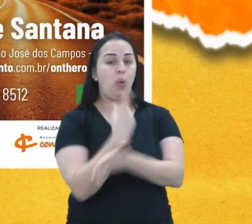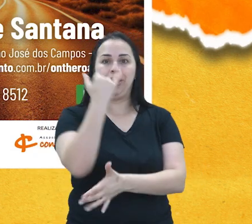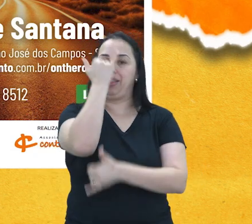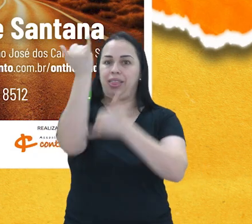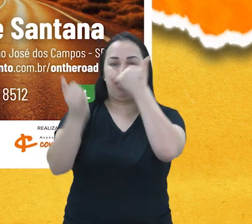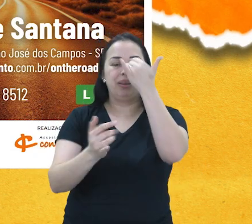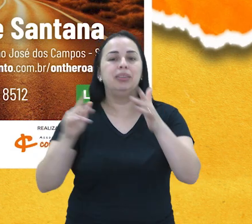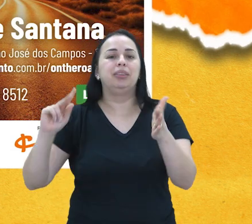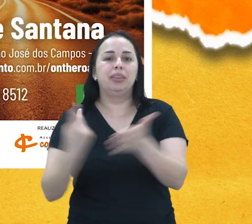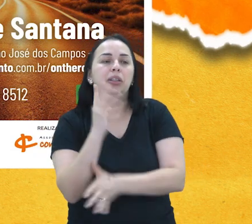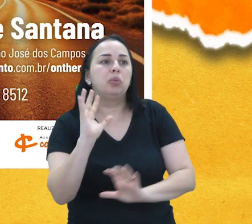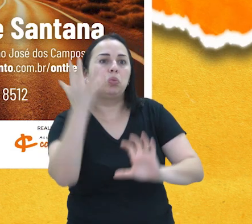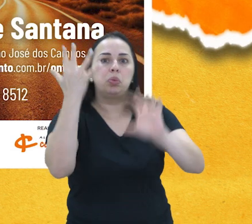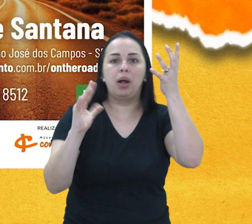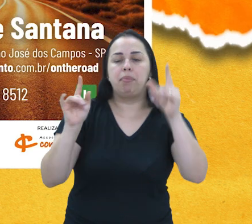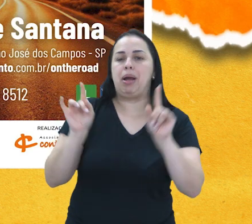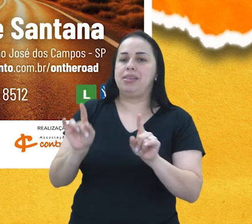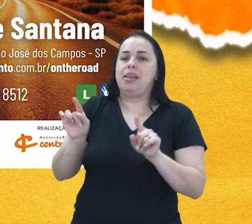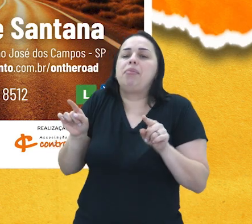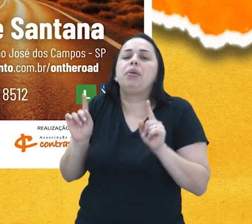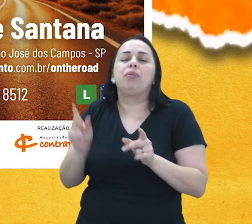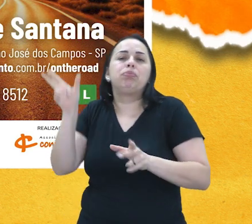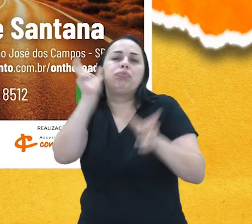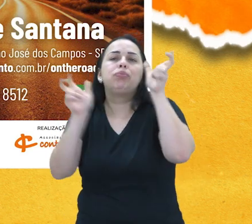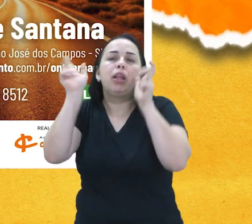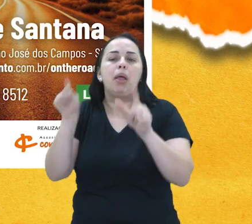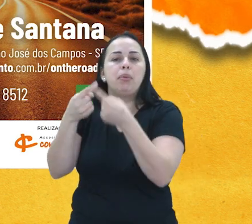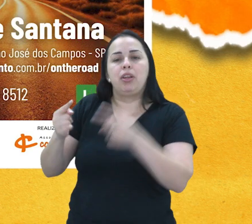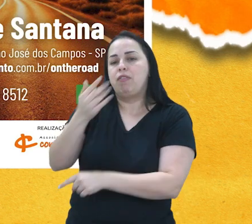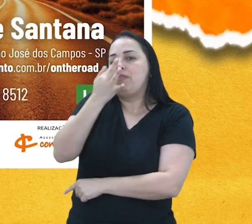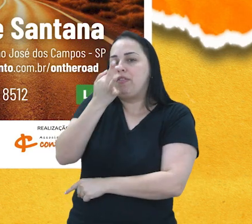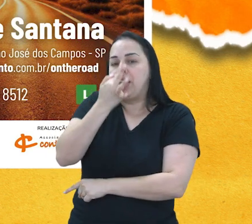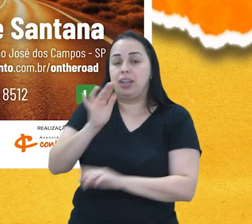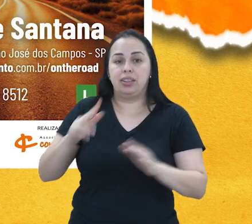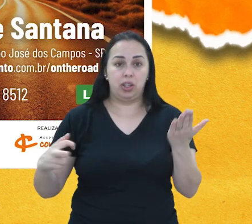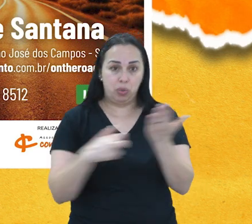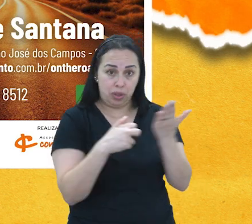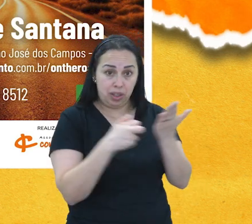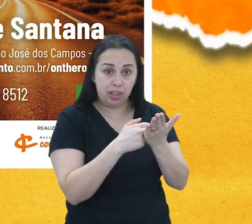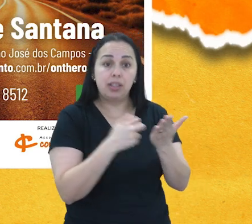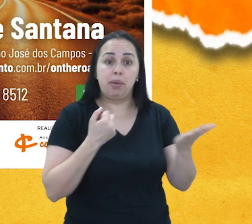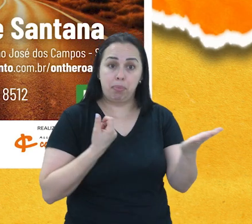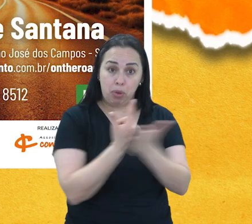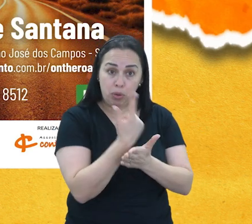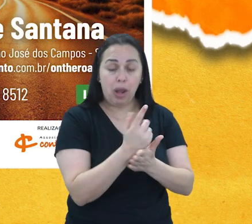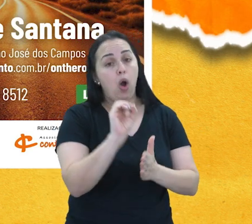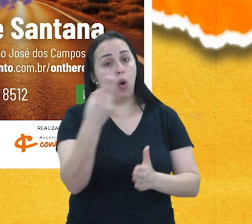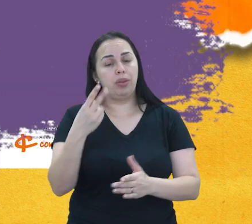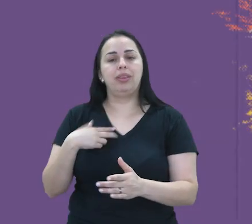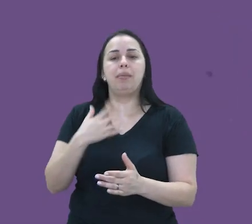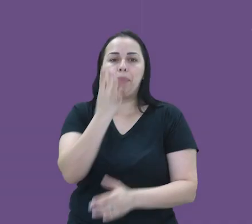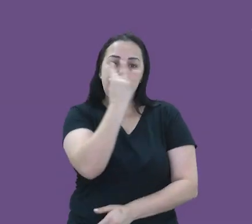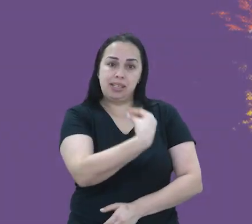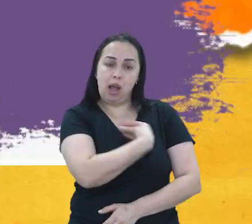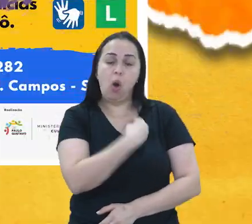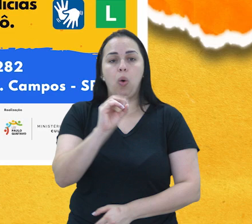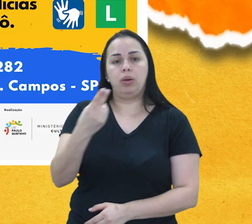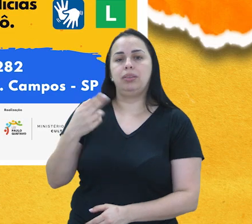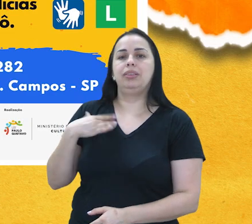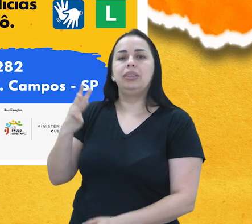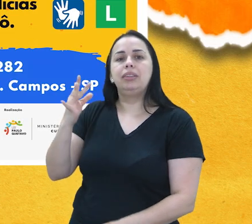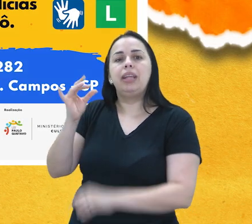situações ao som de uma playlist com suas músicas preferidas. Os ingressos podem ser adquiridos no local ou pela internet. Ainda